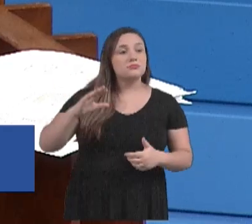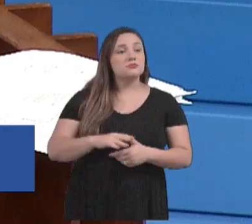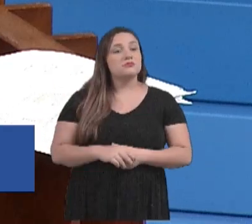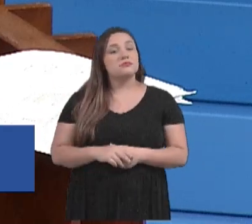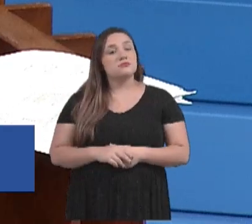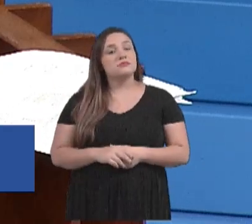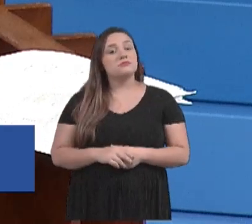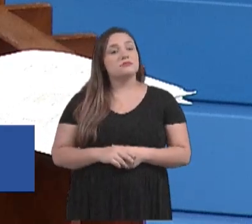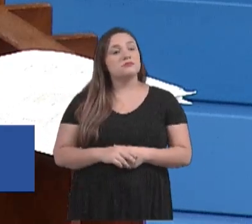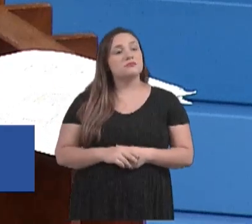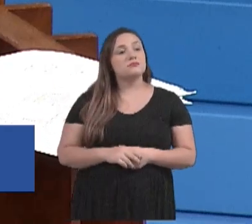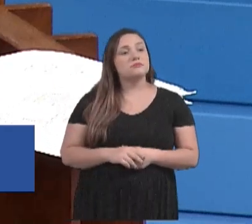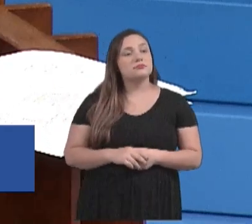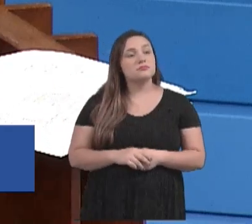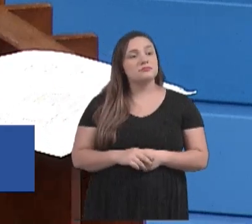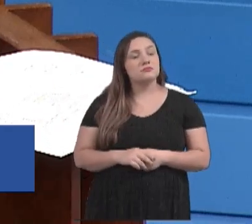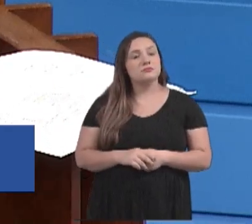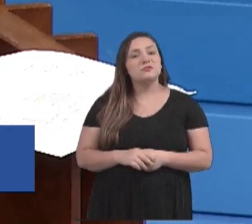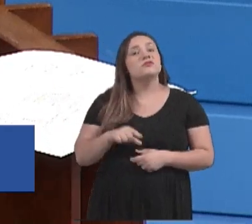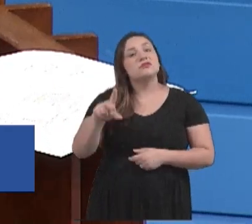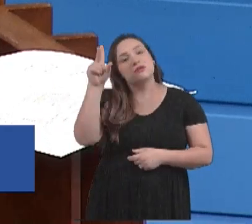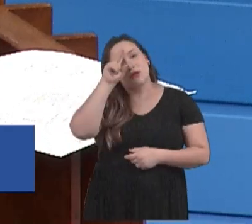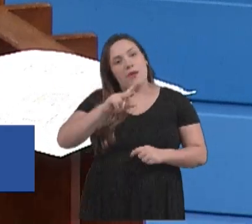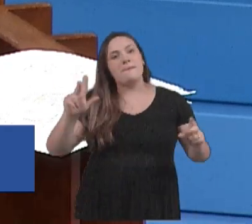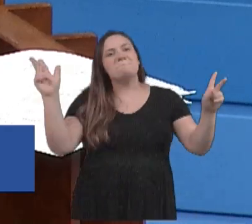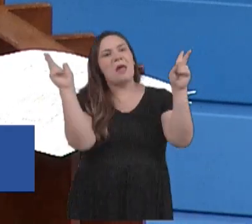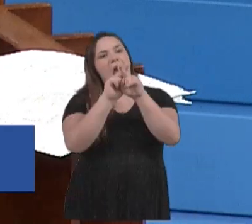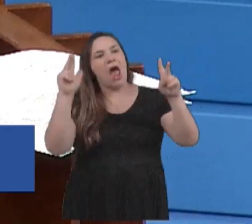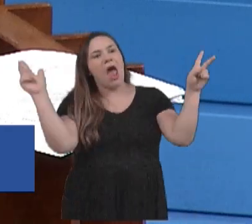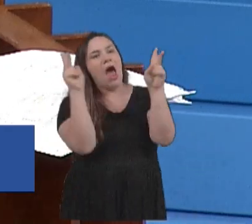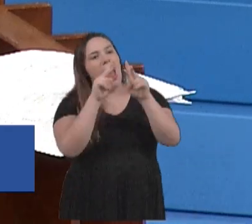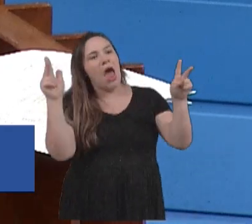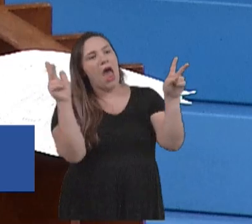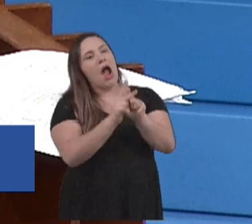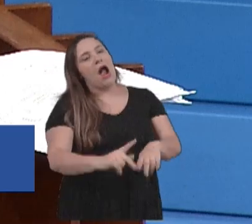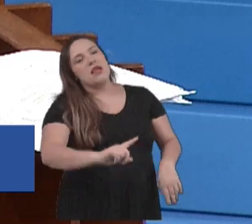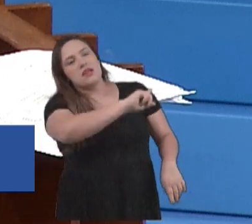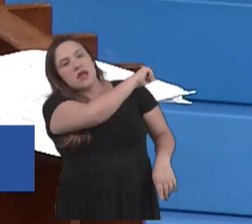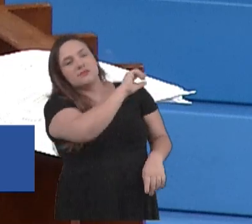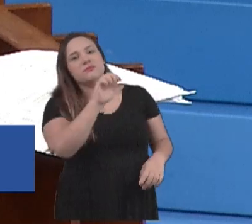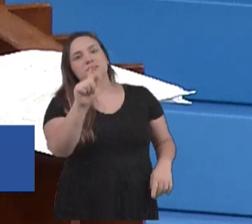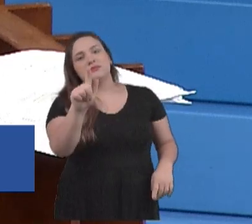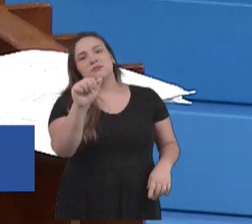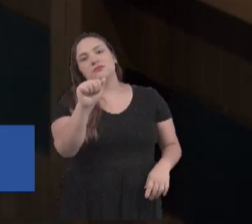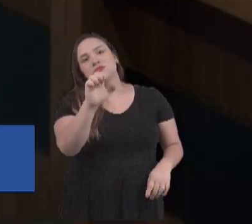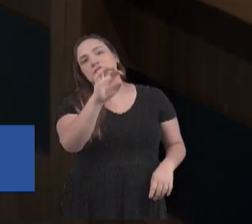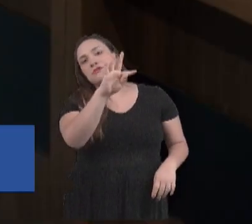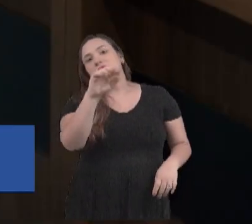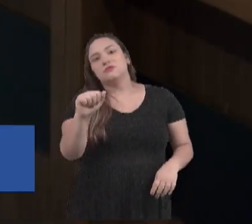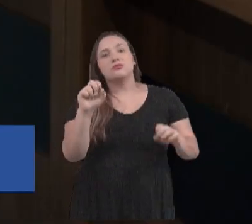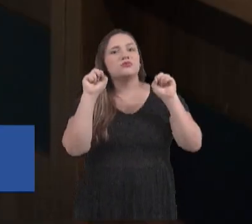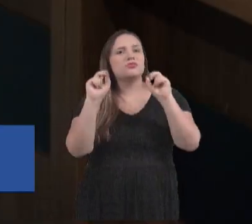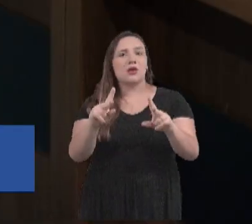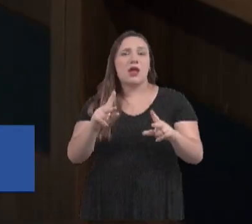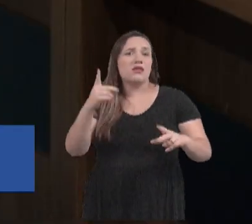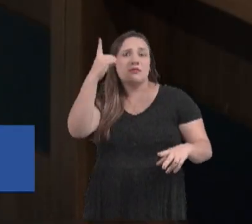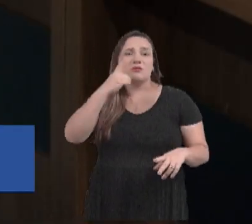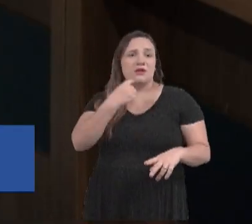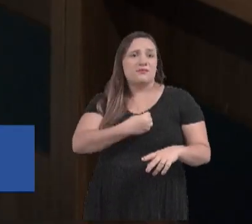Londres, quantas brigas desde Gaeta Vossa Excelência viu aqui? E tem que acontecer, o parlamento é